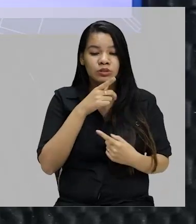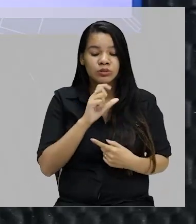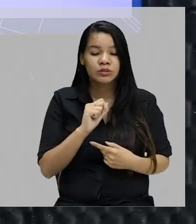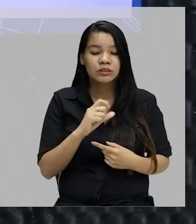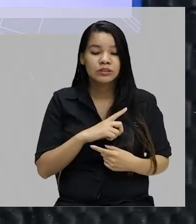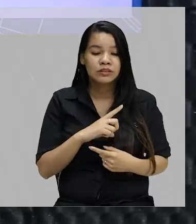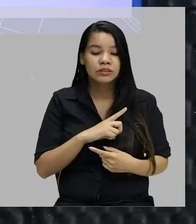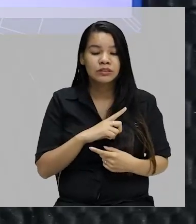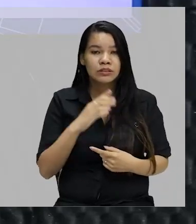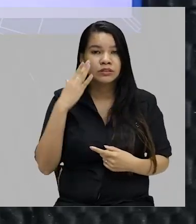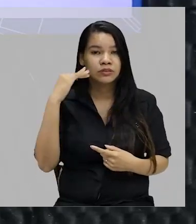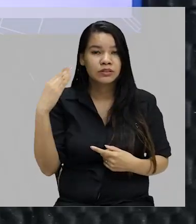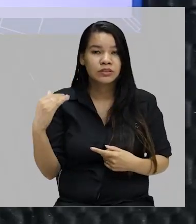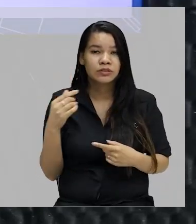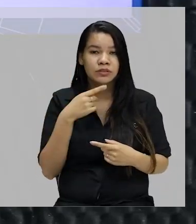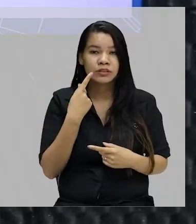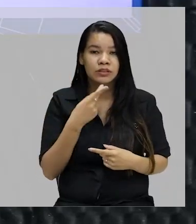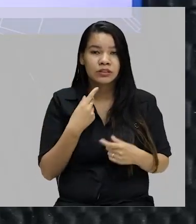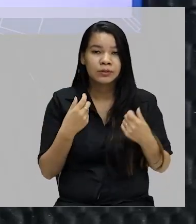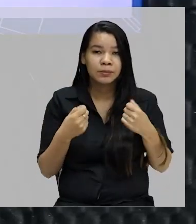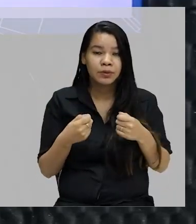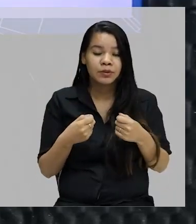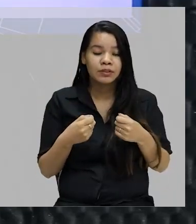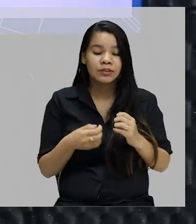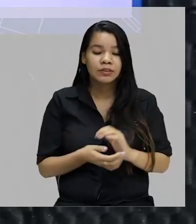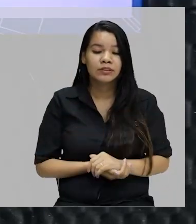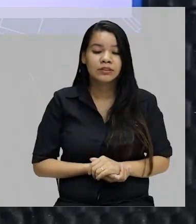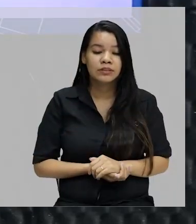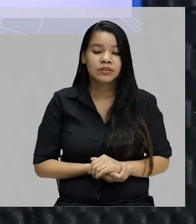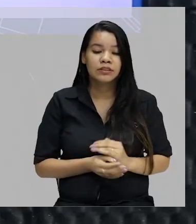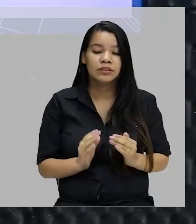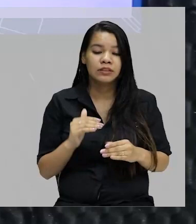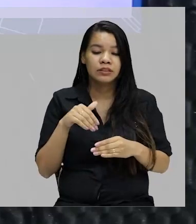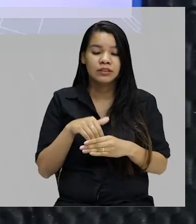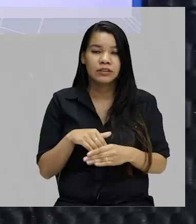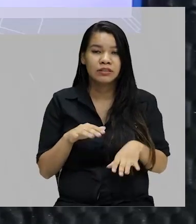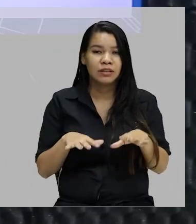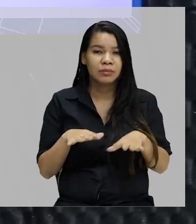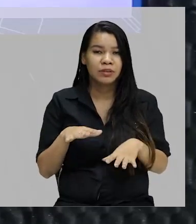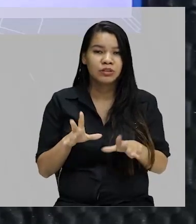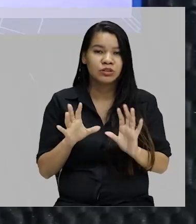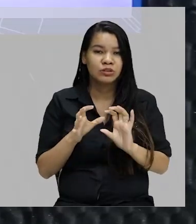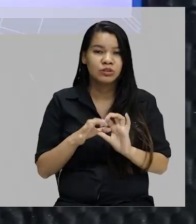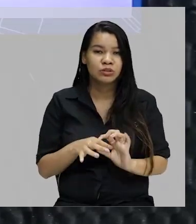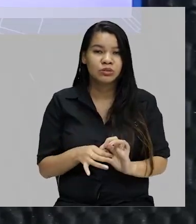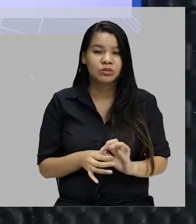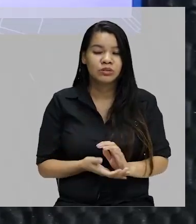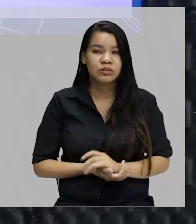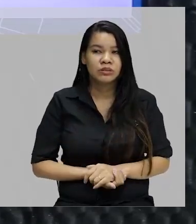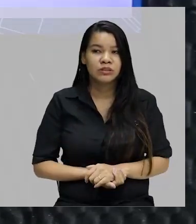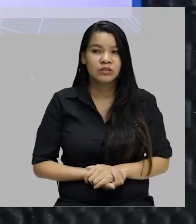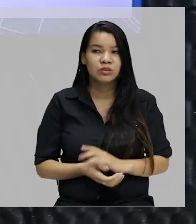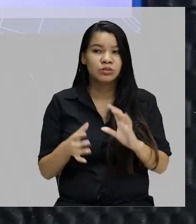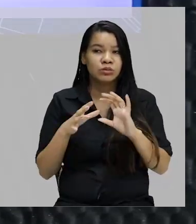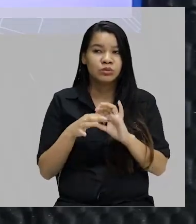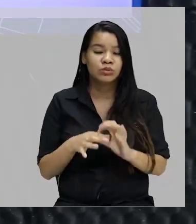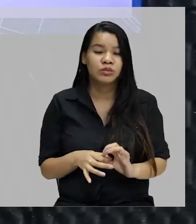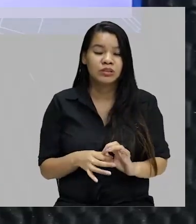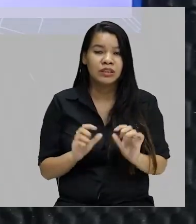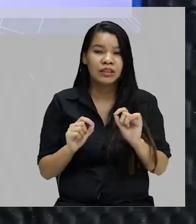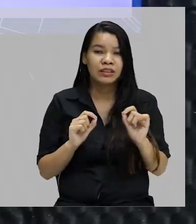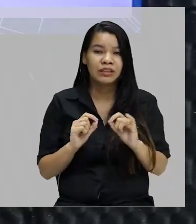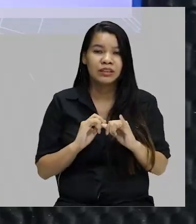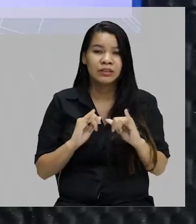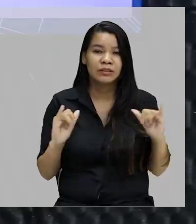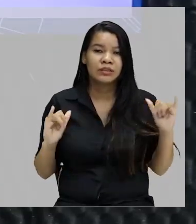para os falantes, como eu já disse, e podem e devem ser eleitos dependendo do contexto. Gente, o contexto é que dita